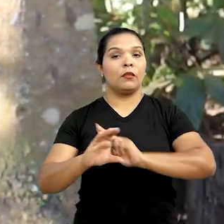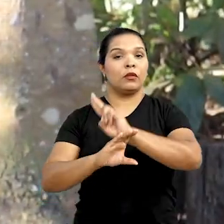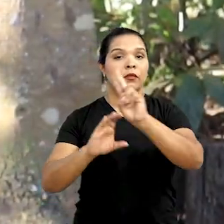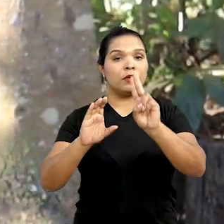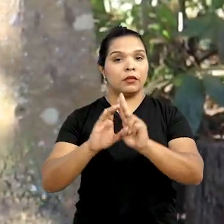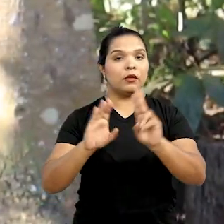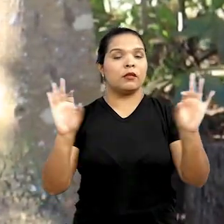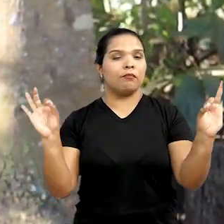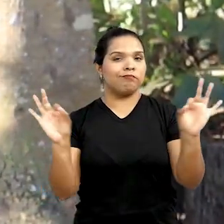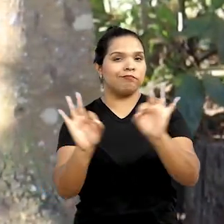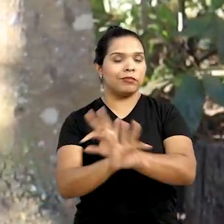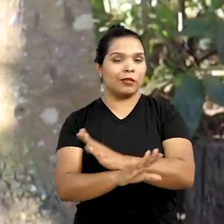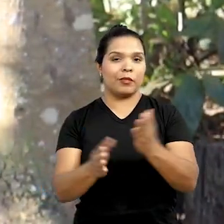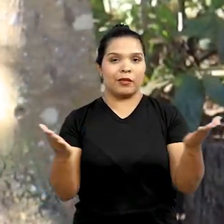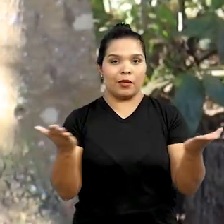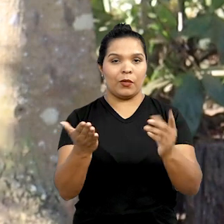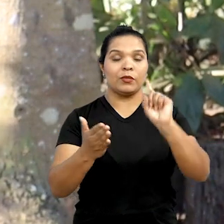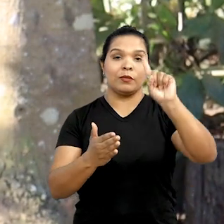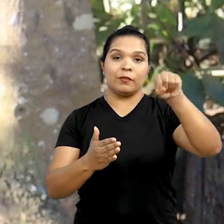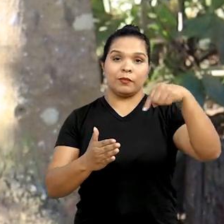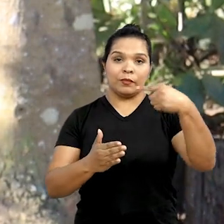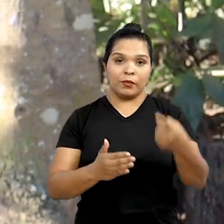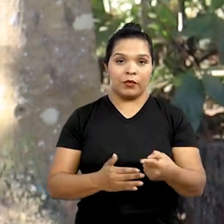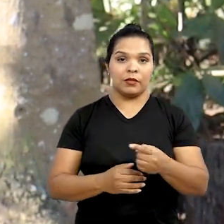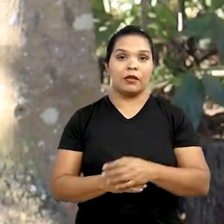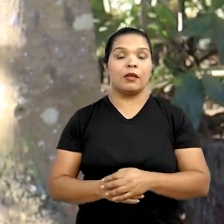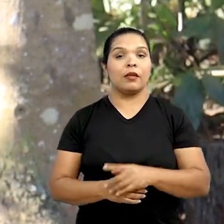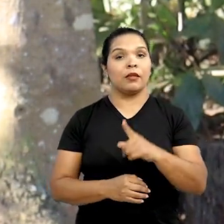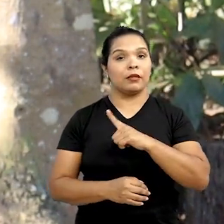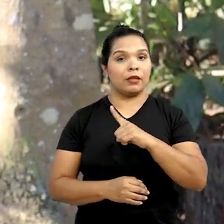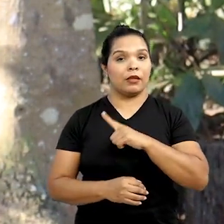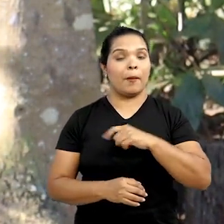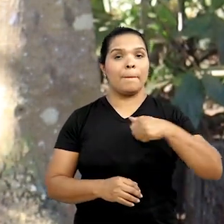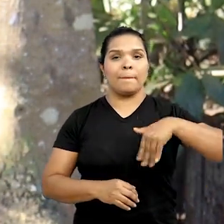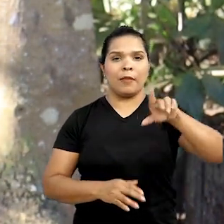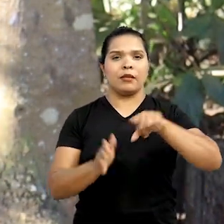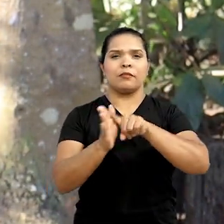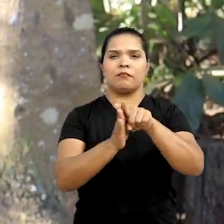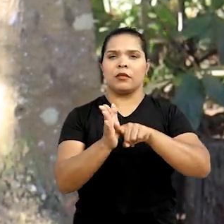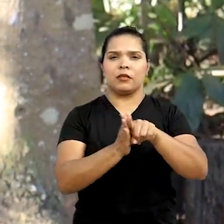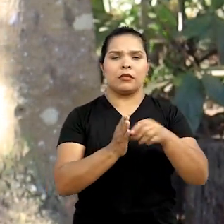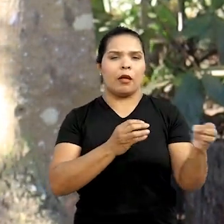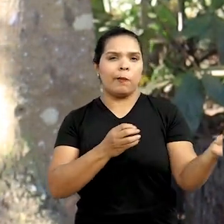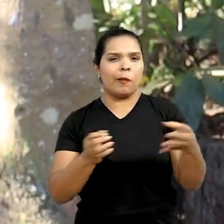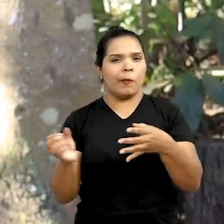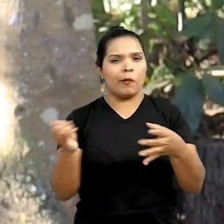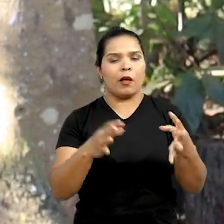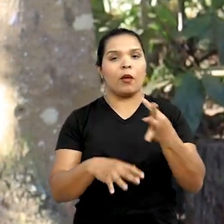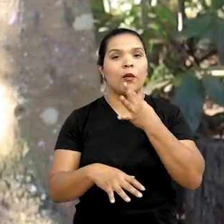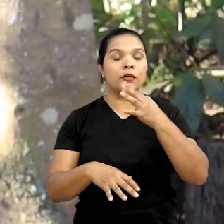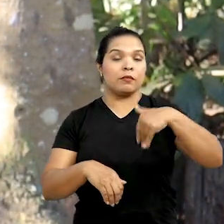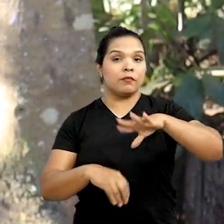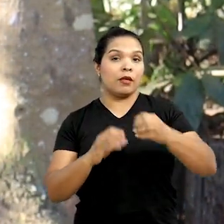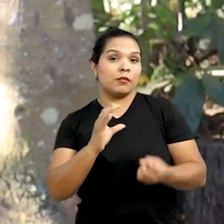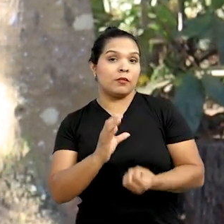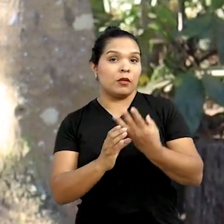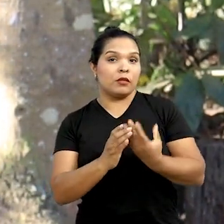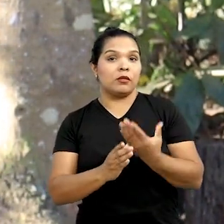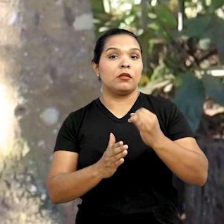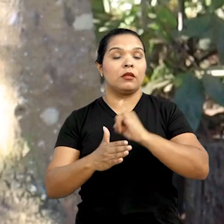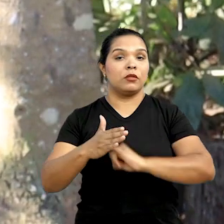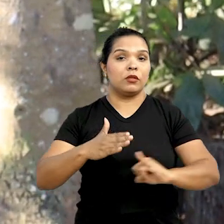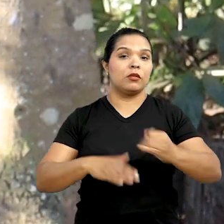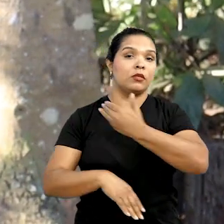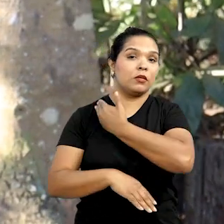O Universiência de hoje fica por aqui. Na próxima temporada, traremos mais pesquisas inovadoras para a gente conhecer o que tem sido produzido